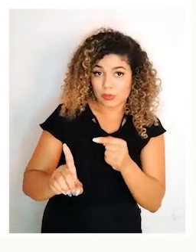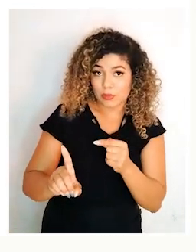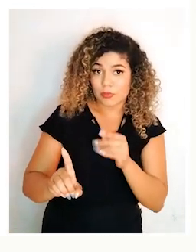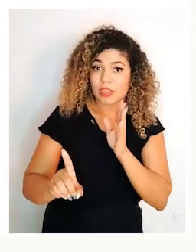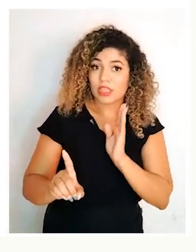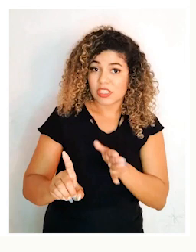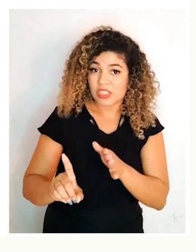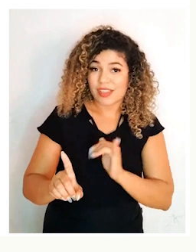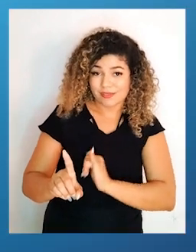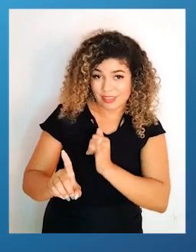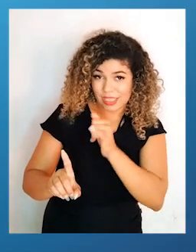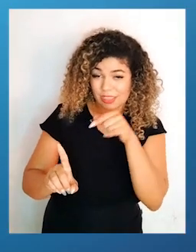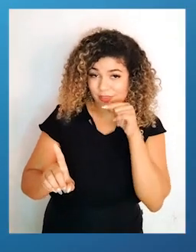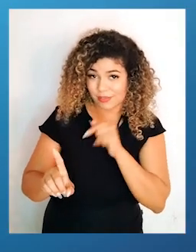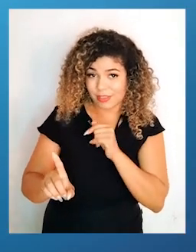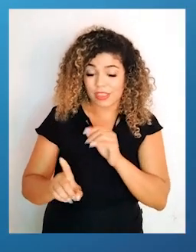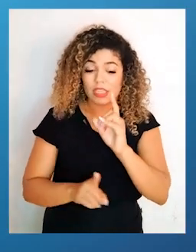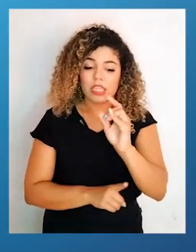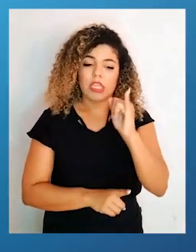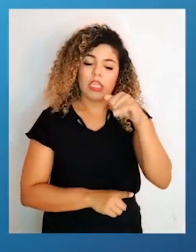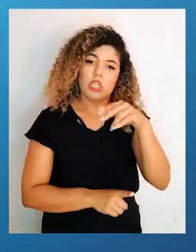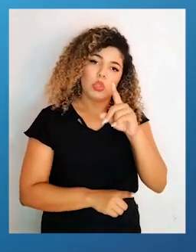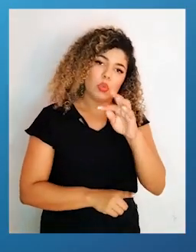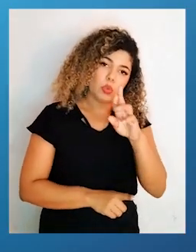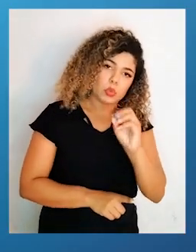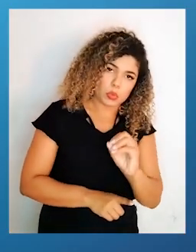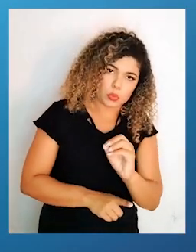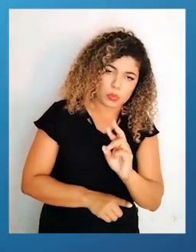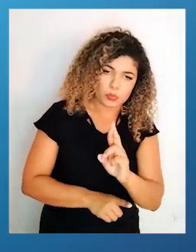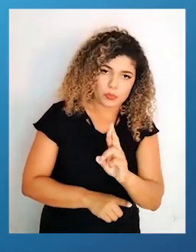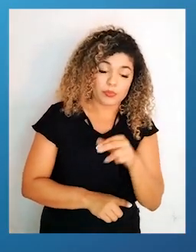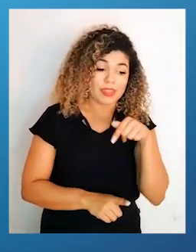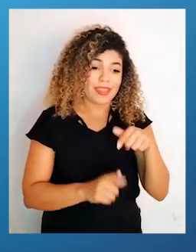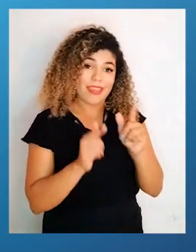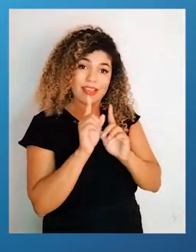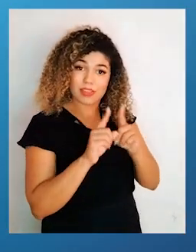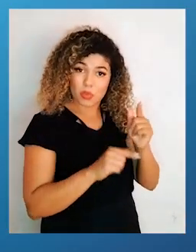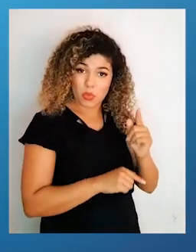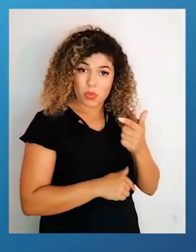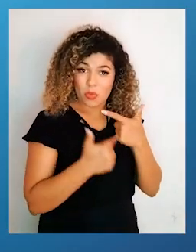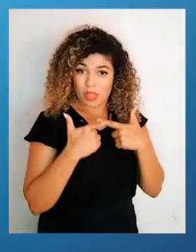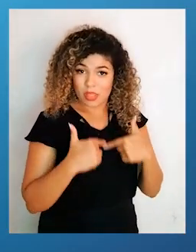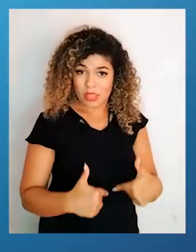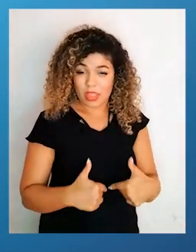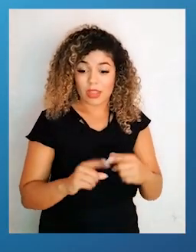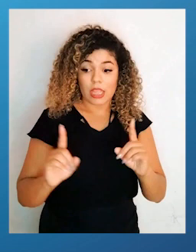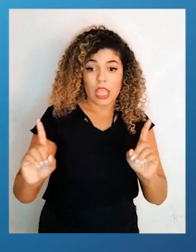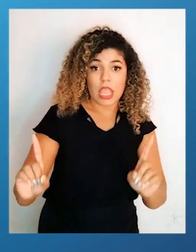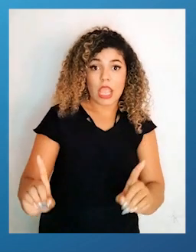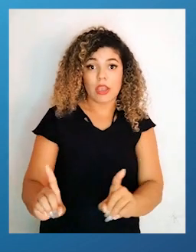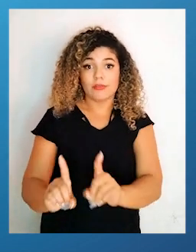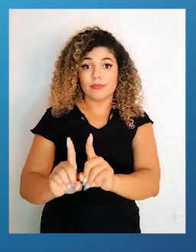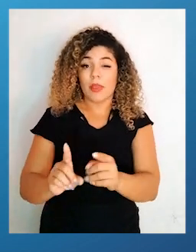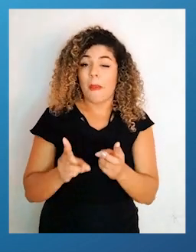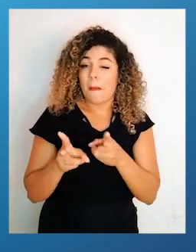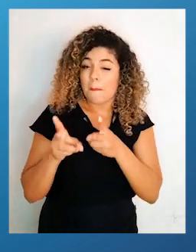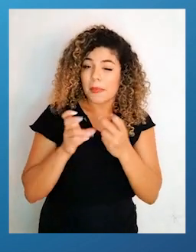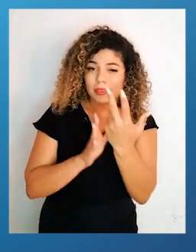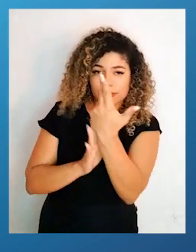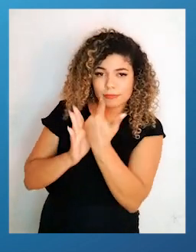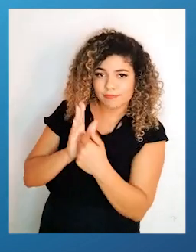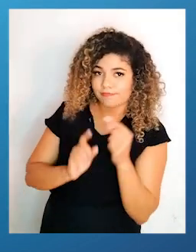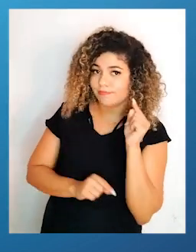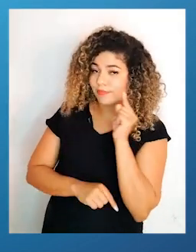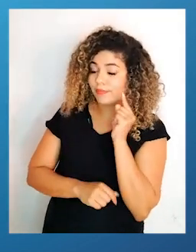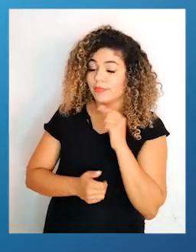está eletrizado, também chamado de indutor, com o corpo neutro. E aqui nós temos a aproximação. Observe a imagem.